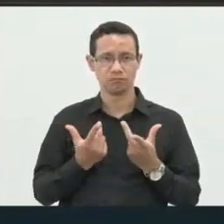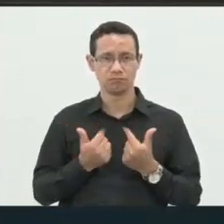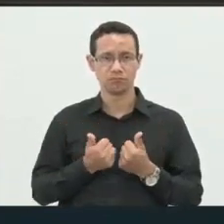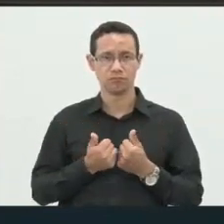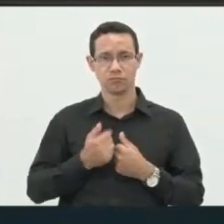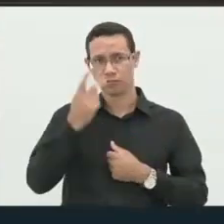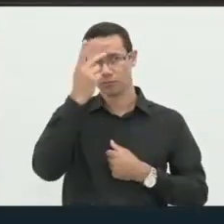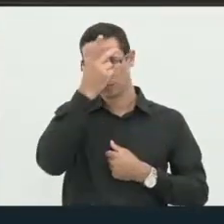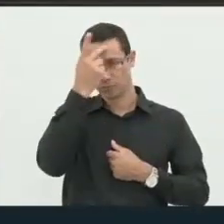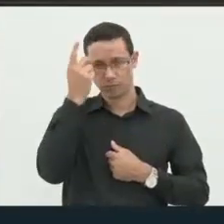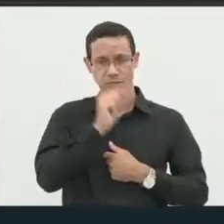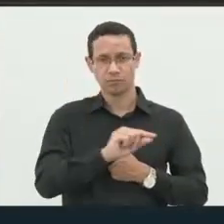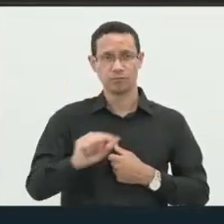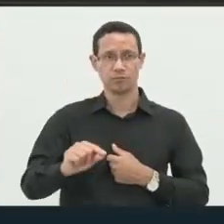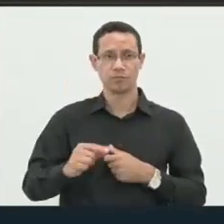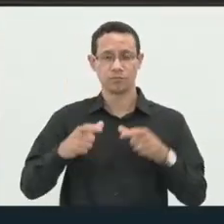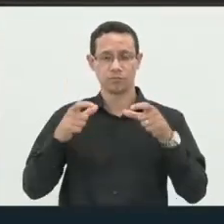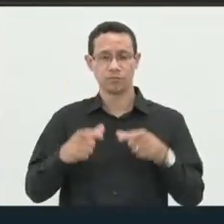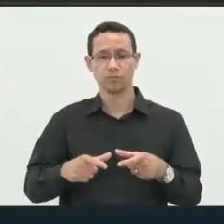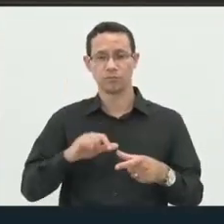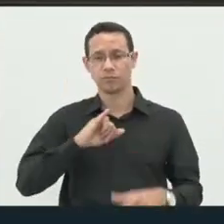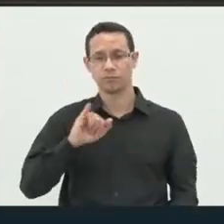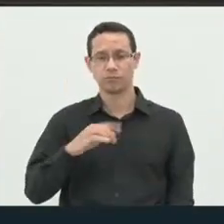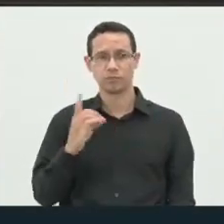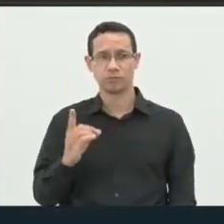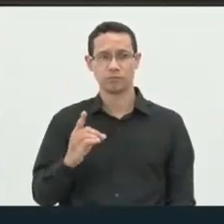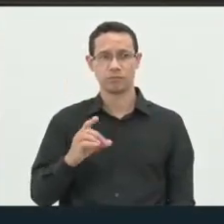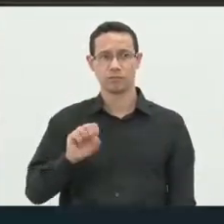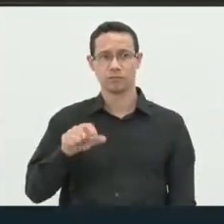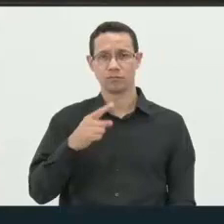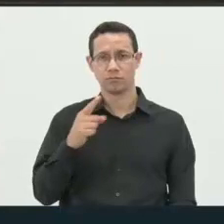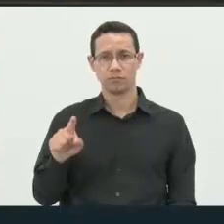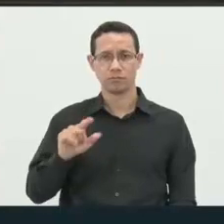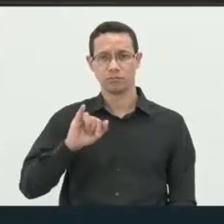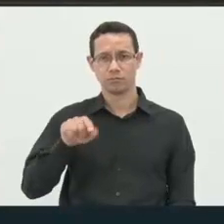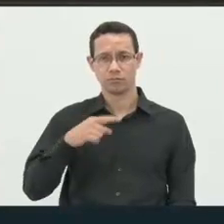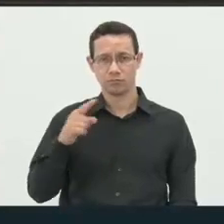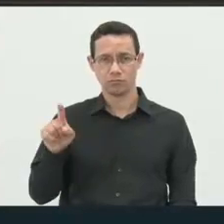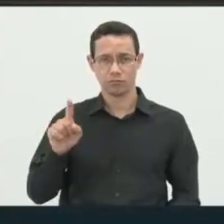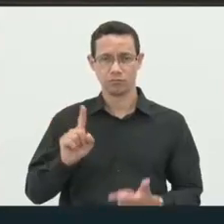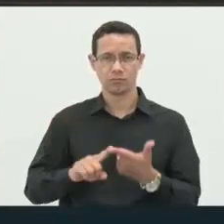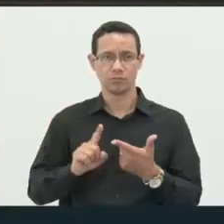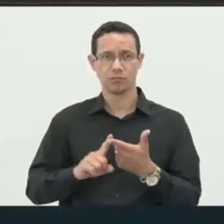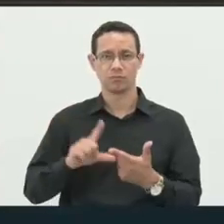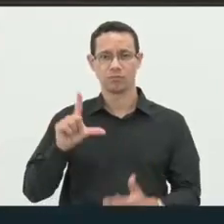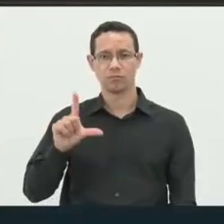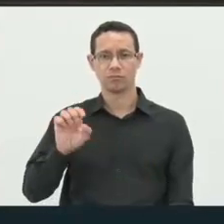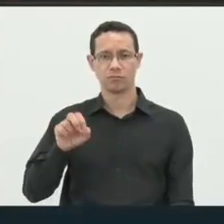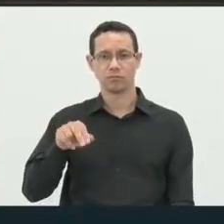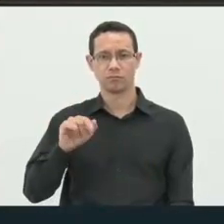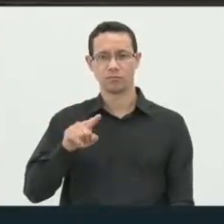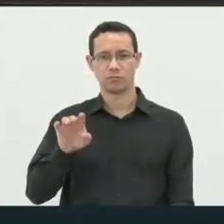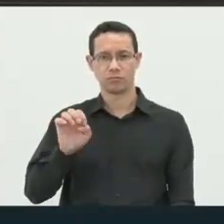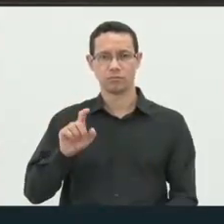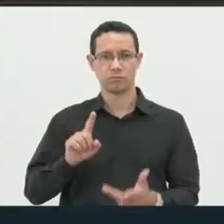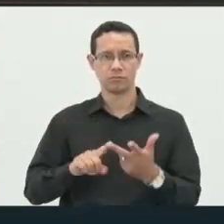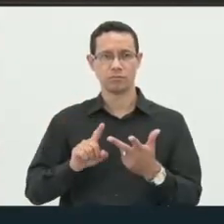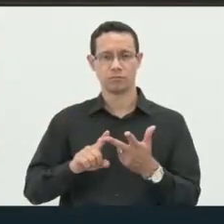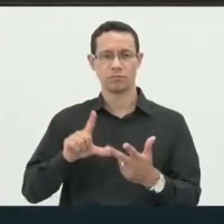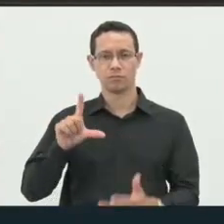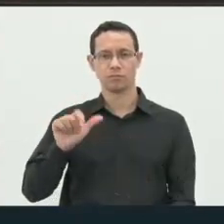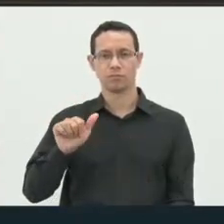população do Jardim São João lenize Soberana Lavras e assim por diante